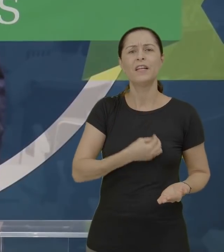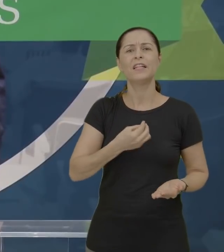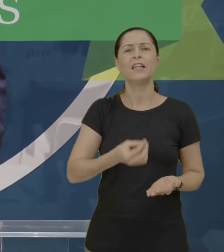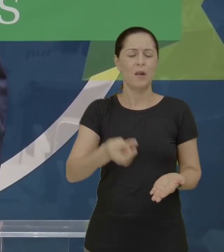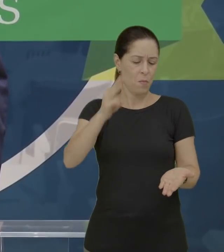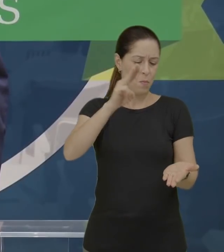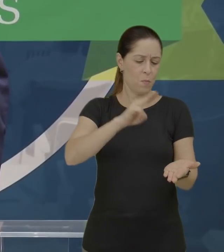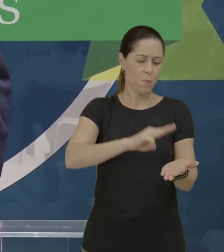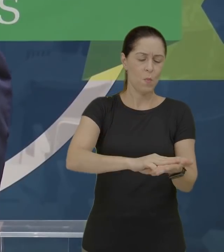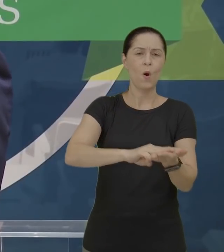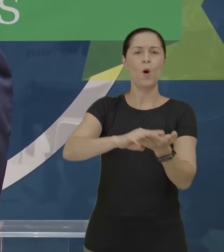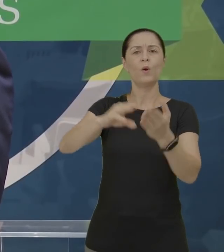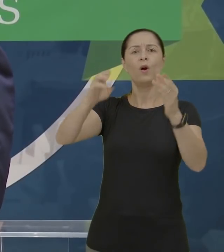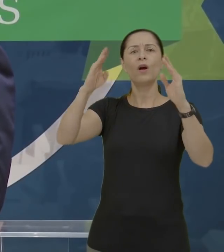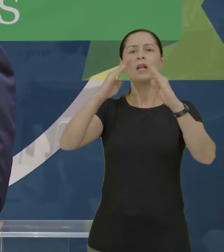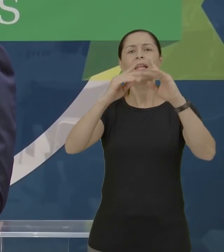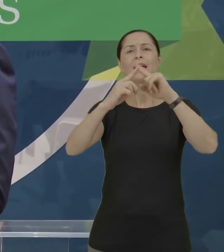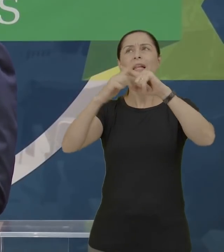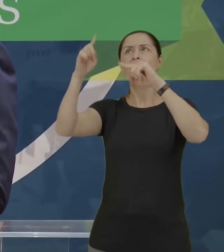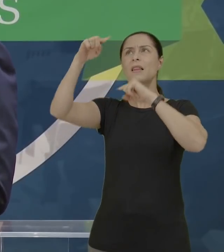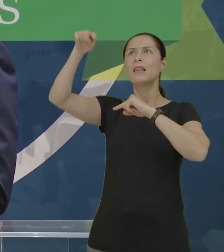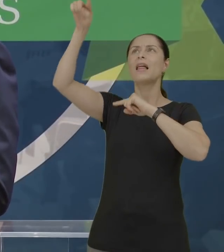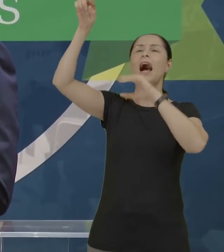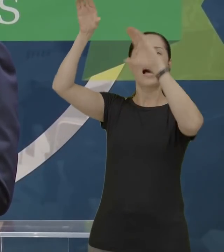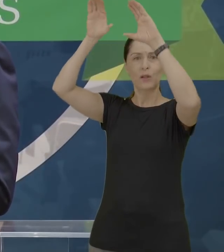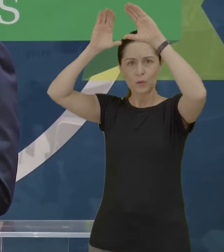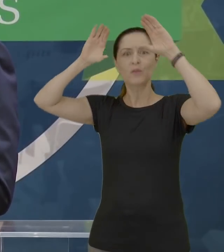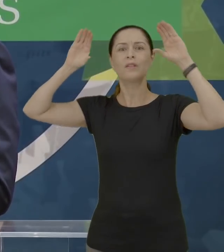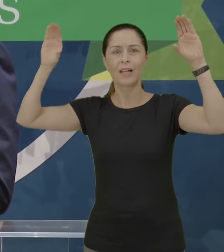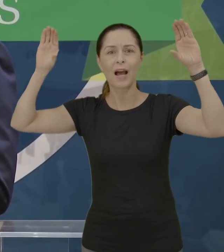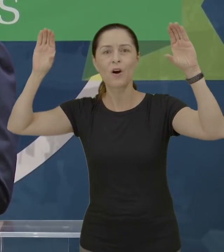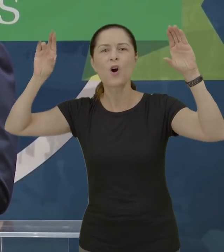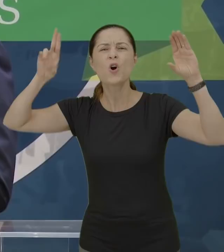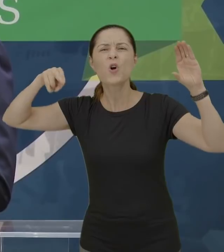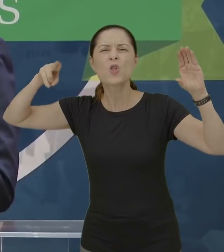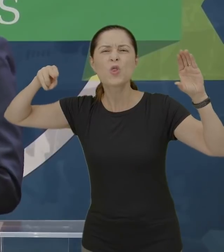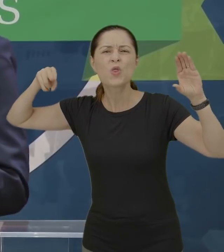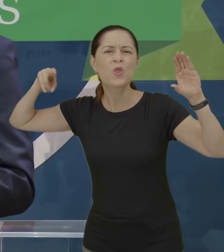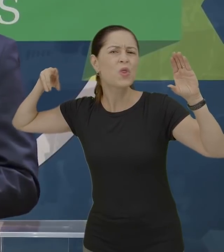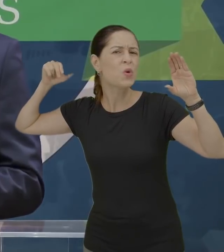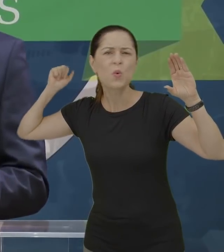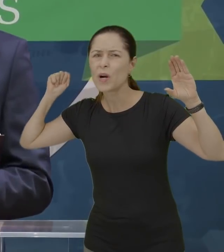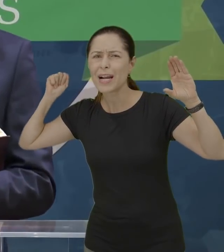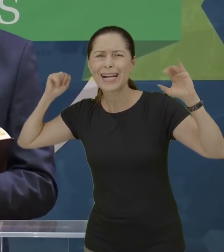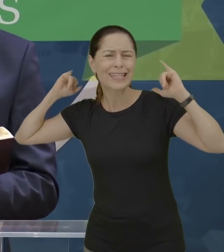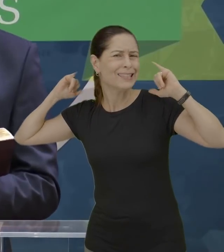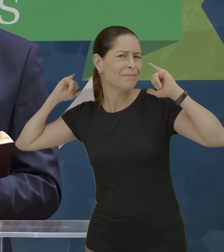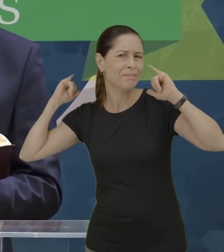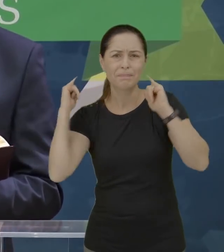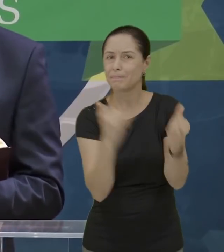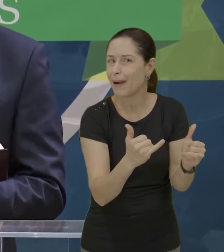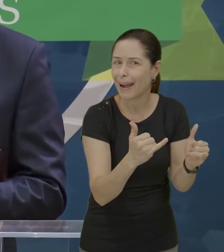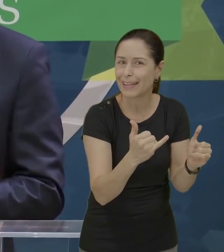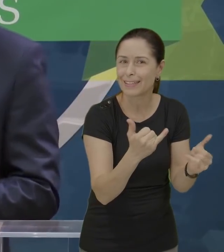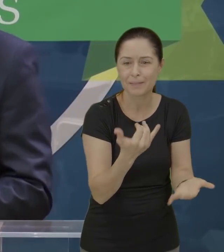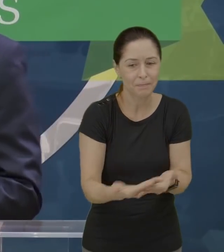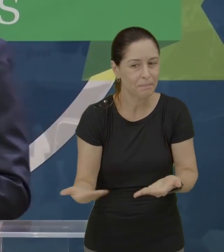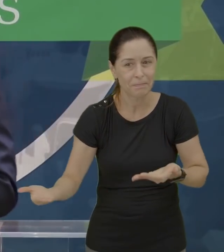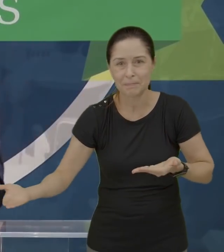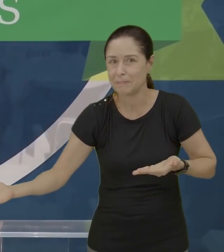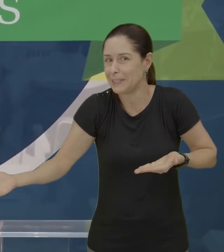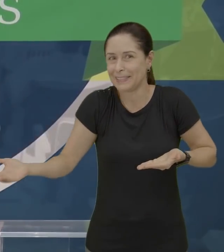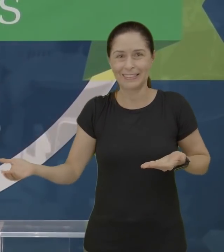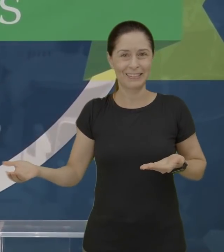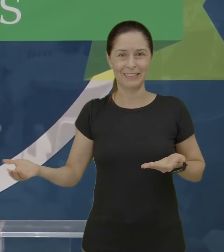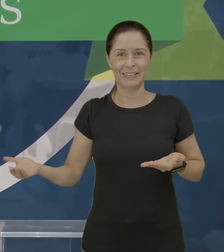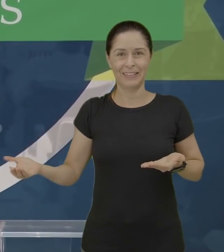do céu, da igreja invisível, esses não podem se perder jamais. Quanto a vós